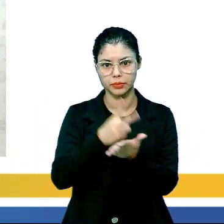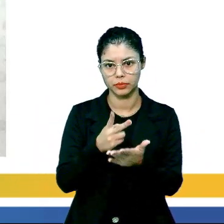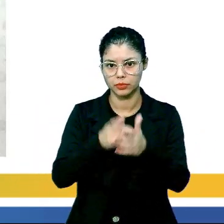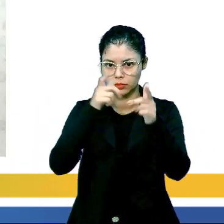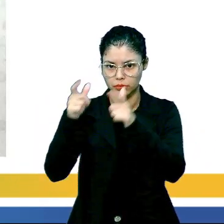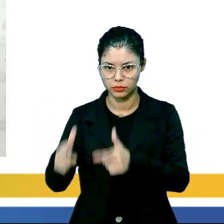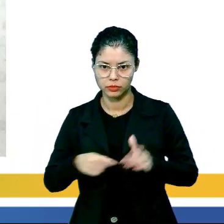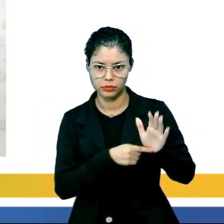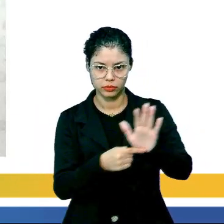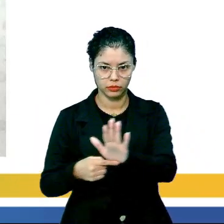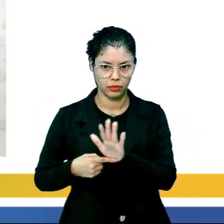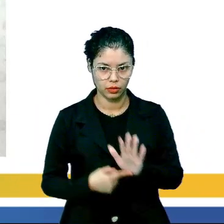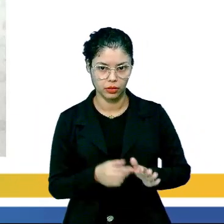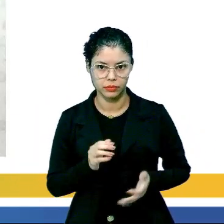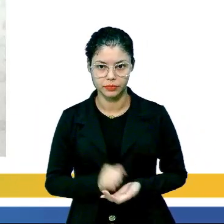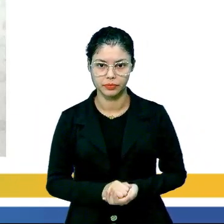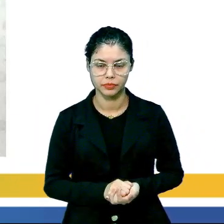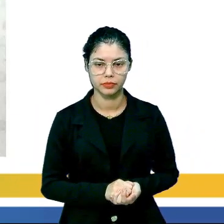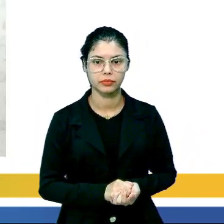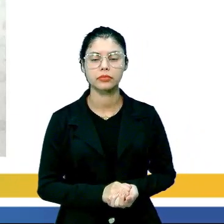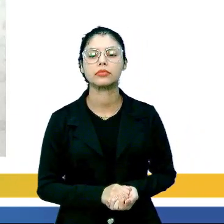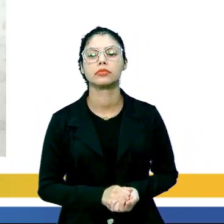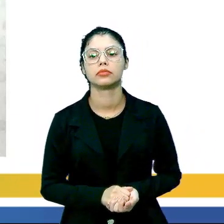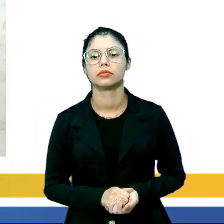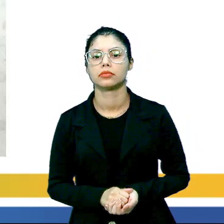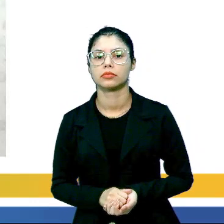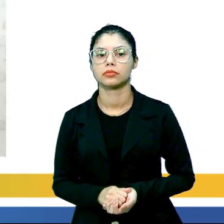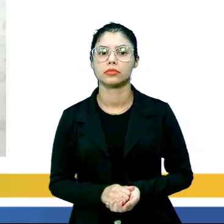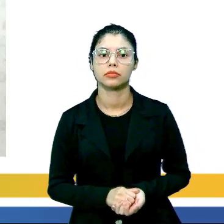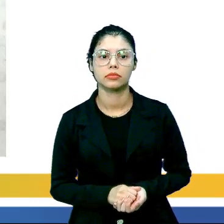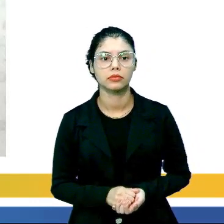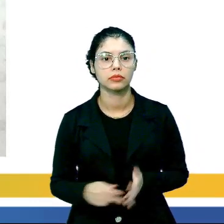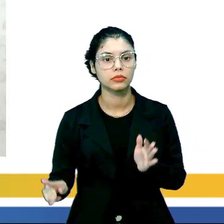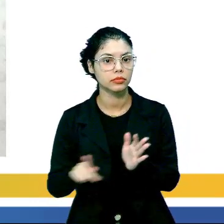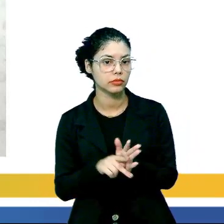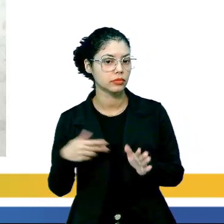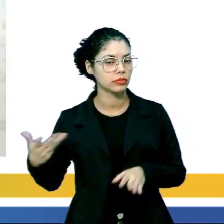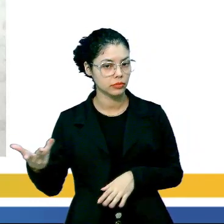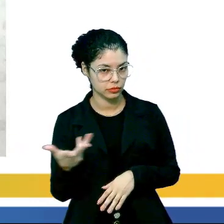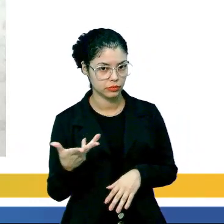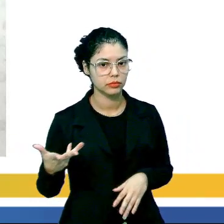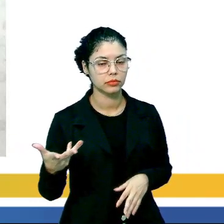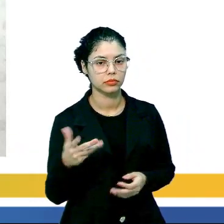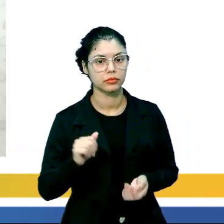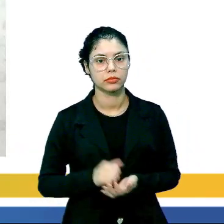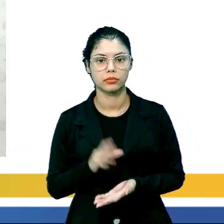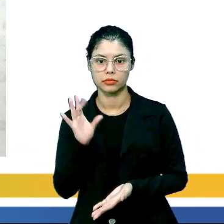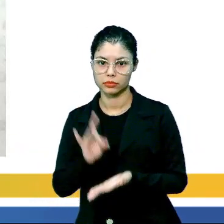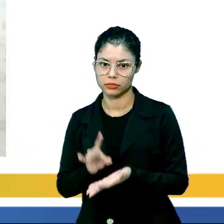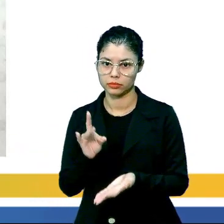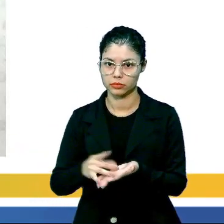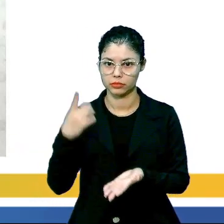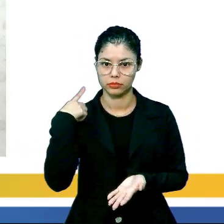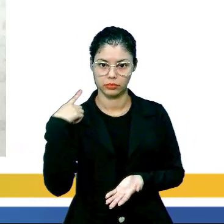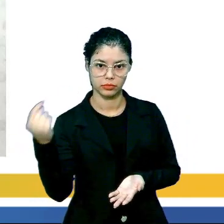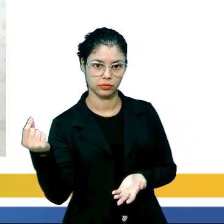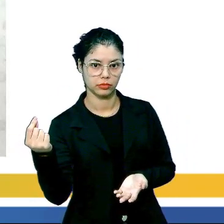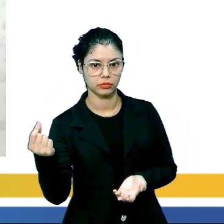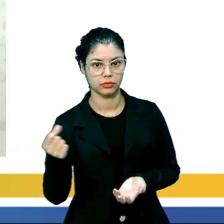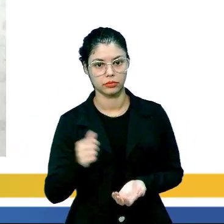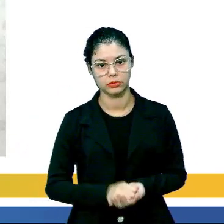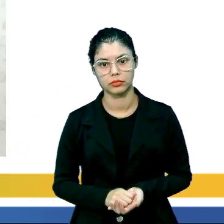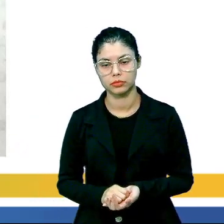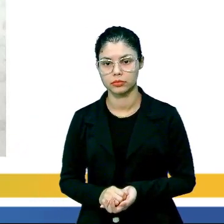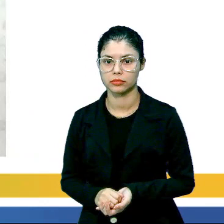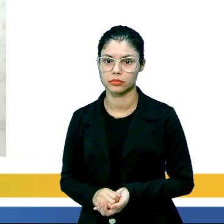o sofrimento, até mesmo onde ele é mostrado. A impotência é a sua própria base.